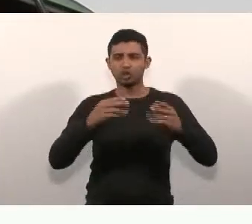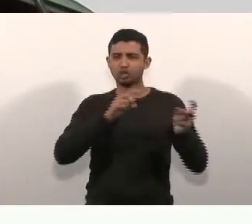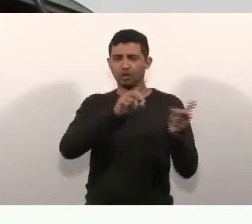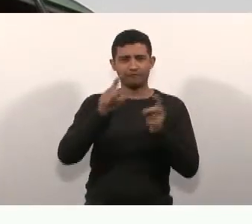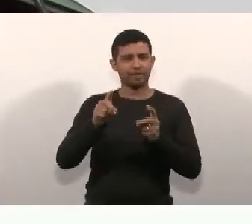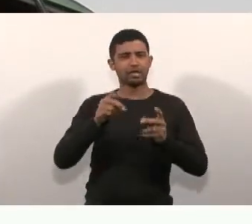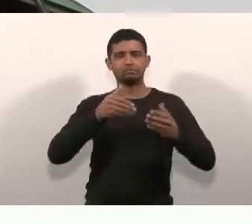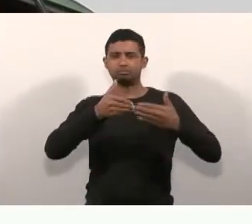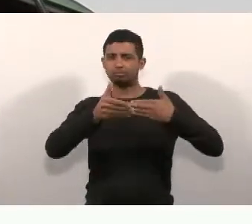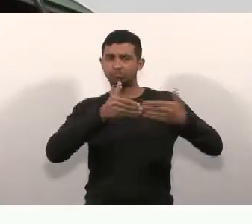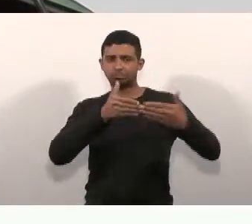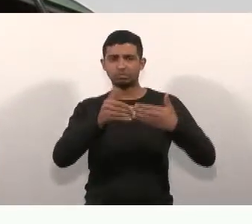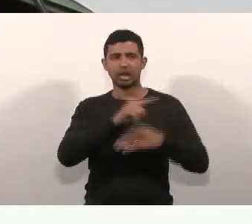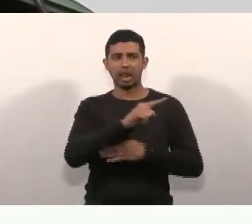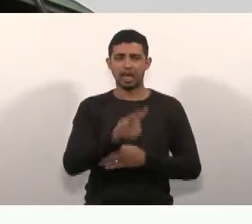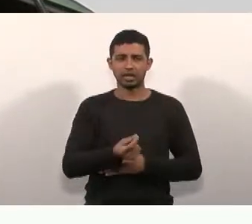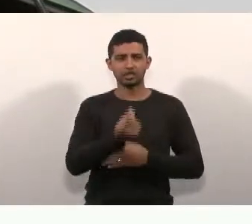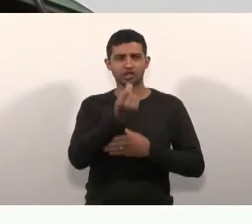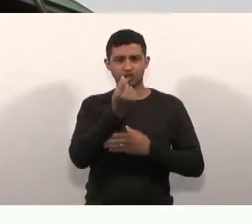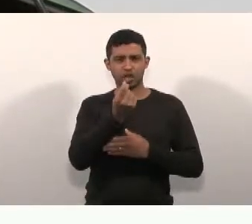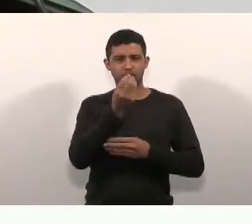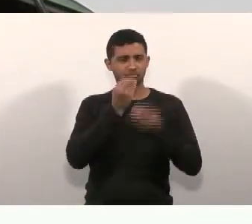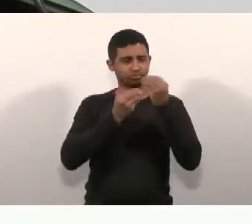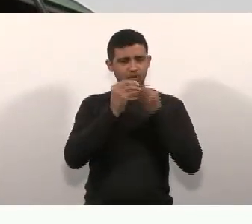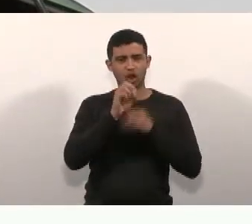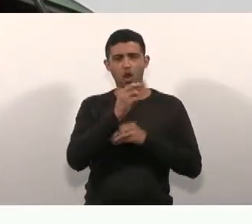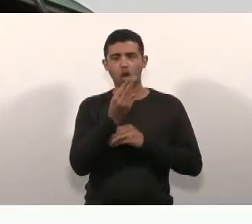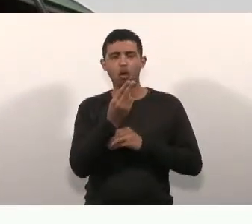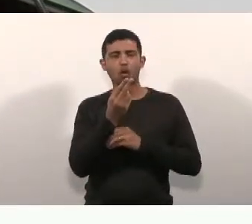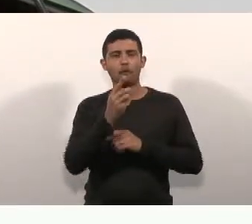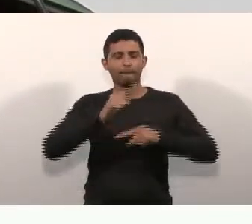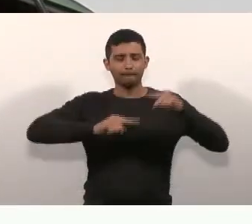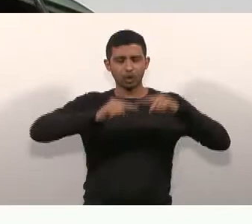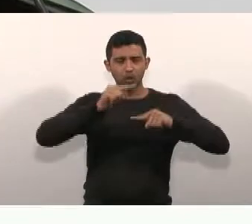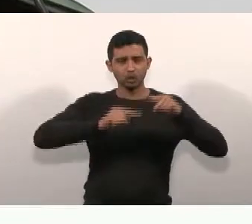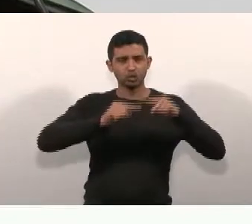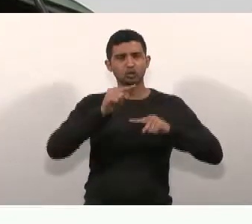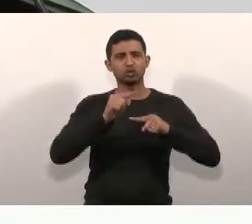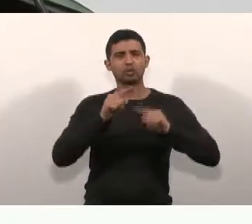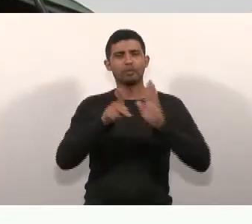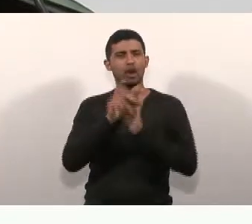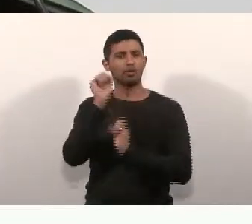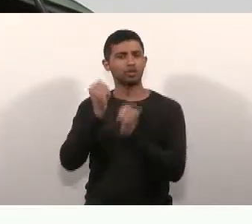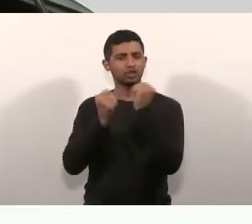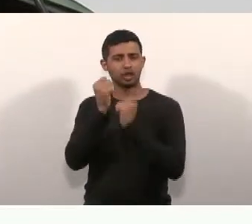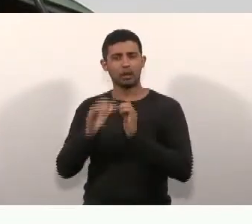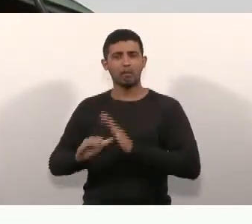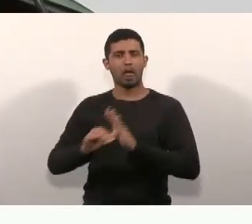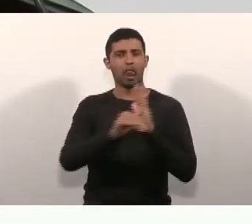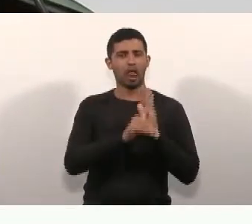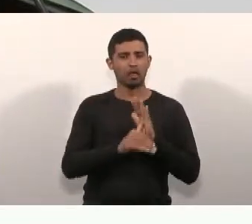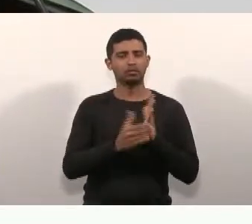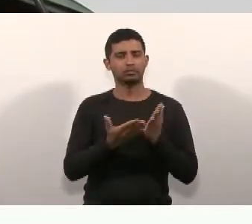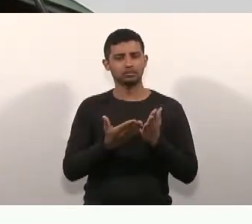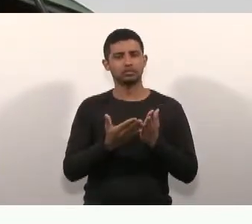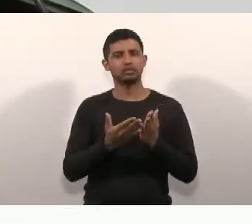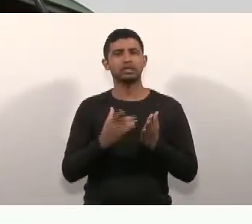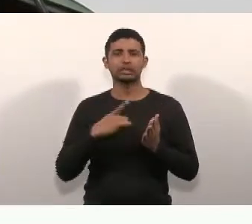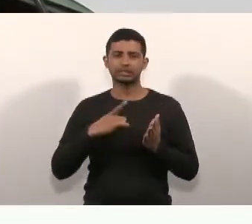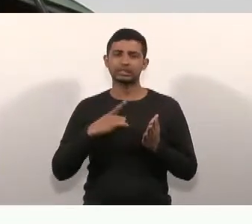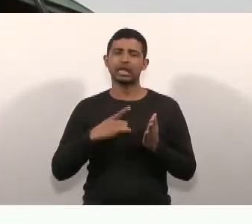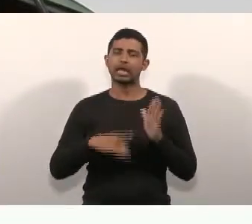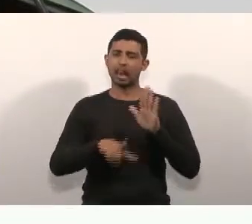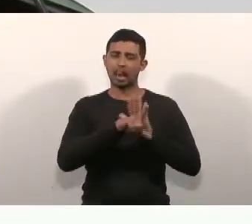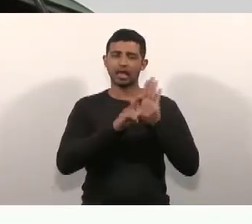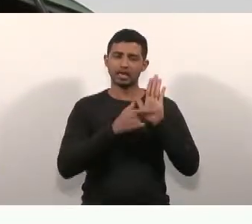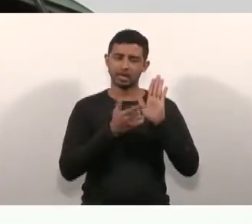de consumo, gêneros alimentícios ou produtos industrializados, fruto de escaminho, roubo e furto, seriam sancionados na forma que a lei já